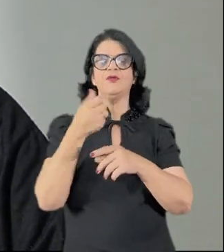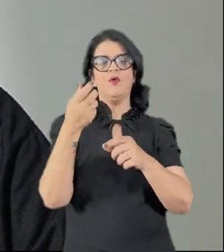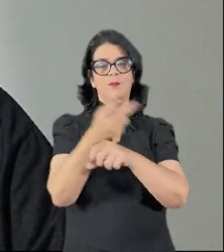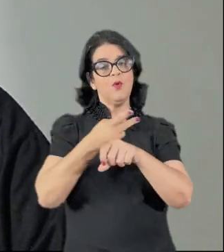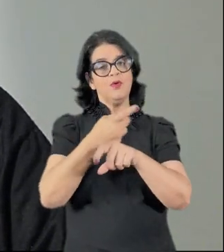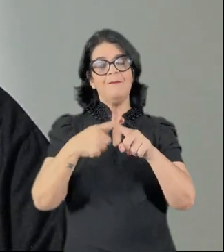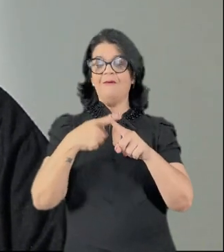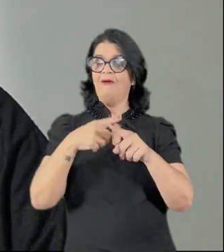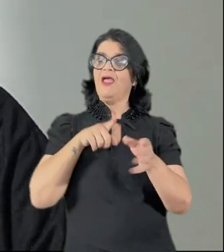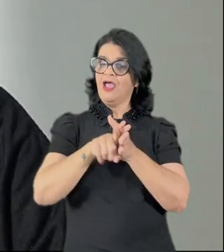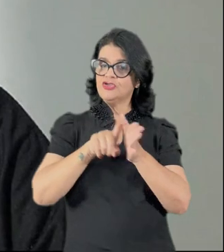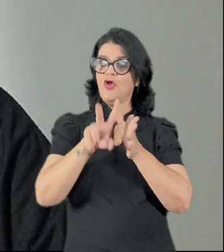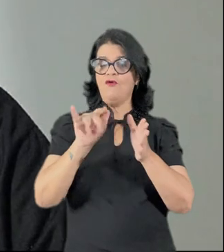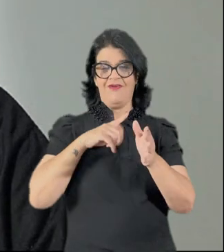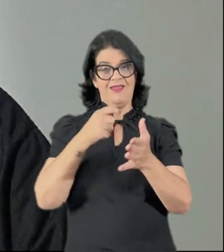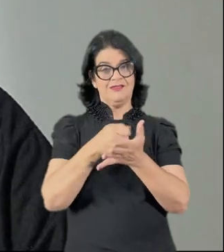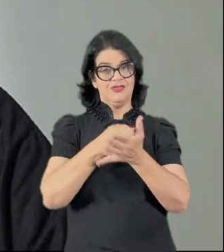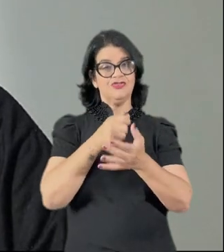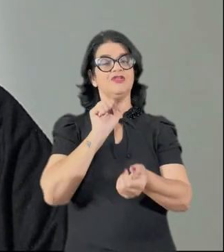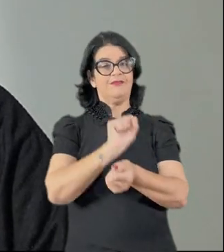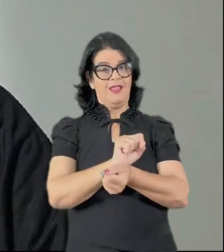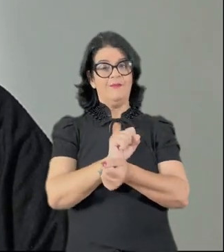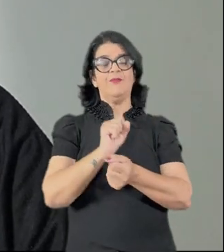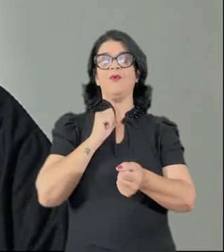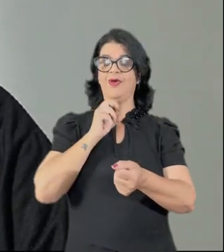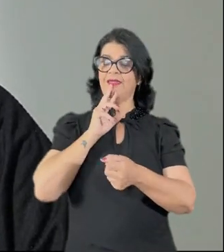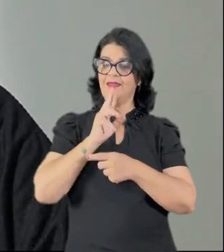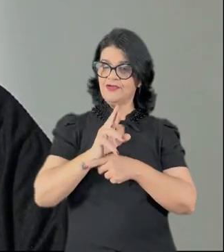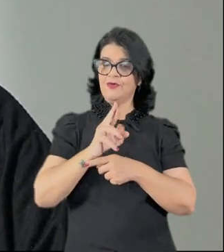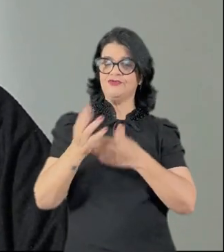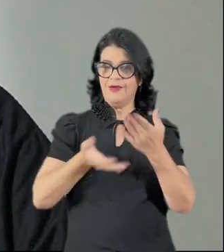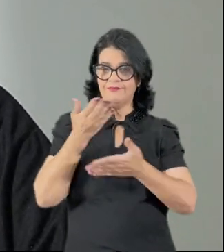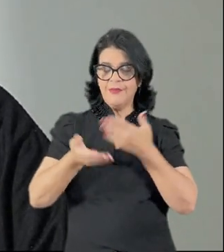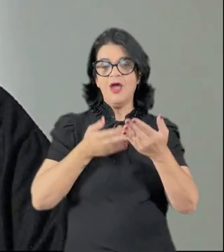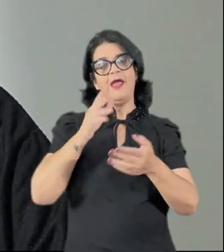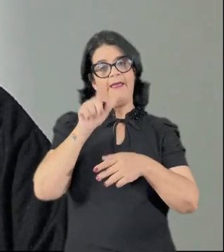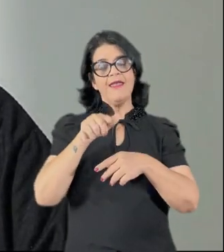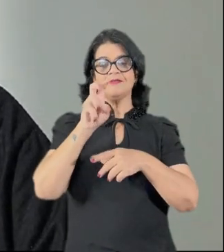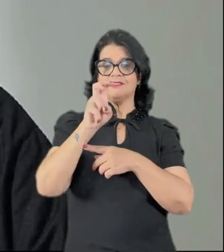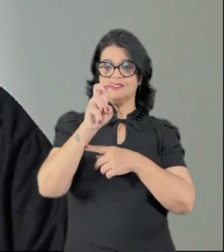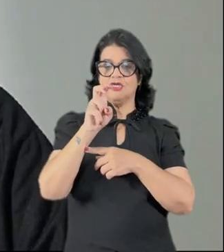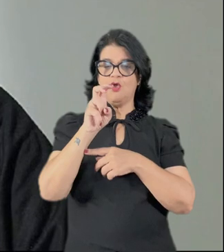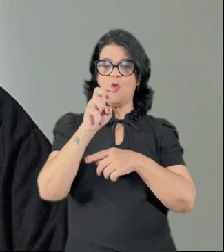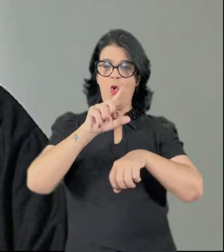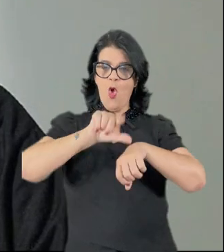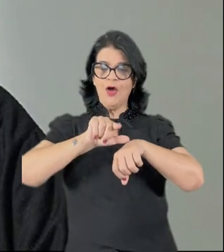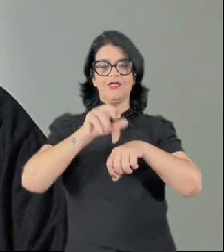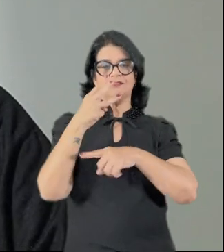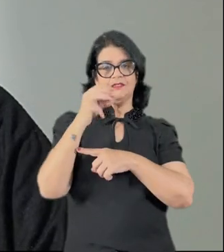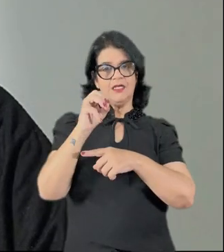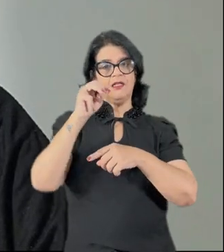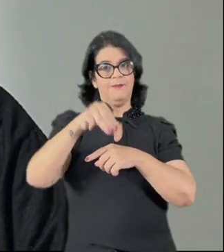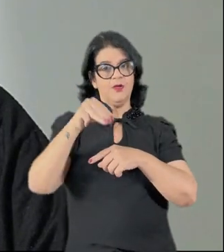vão te exigir mais tempo e mais dedicação o tempo da prova é de cerca de 5:30